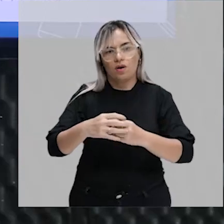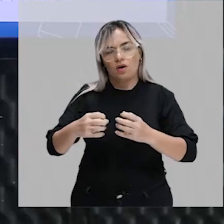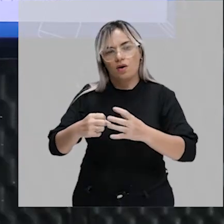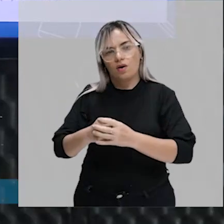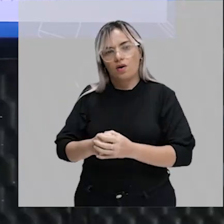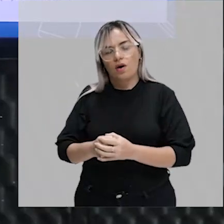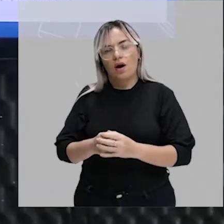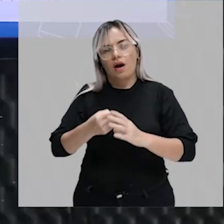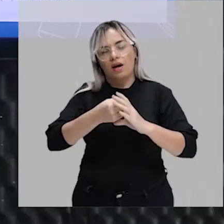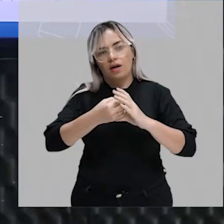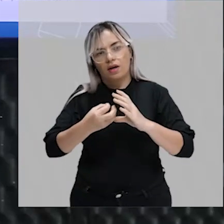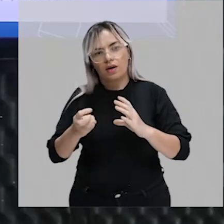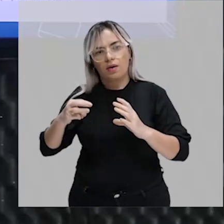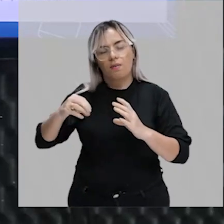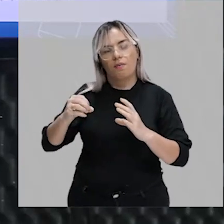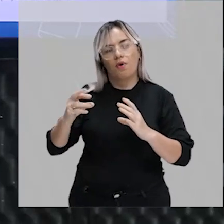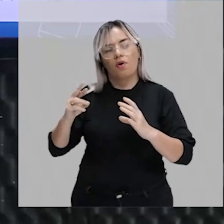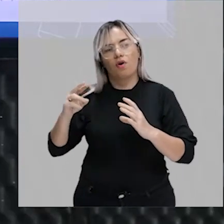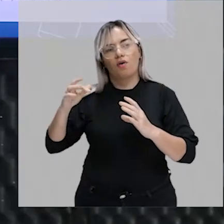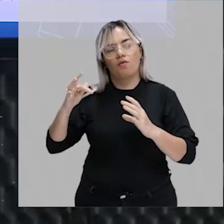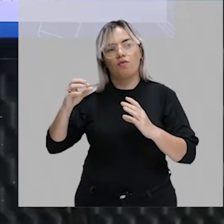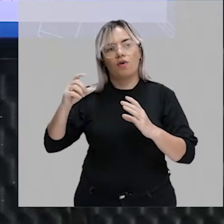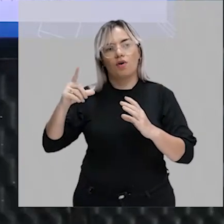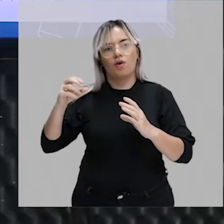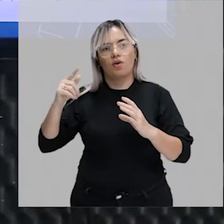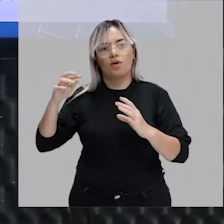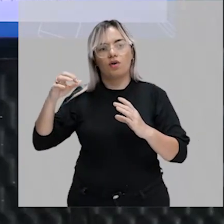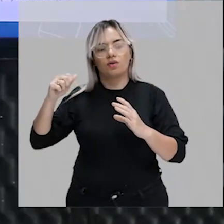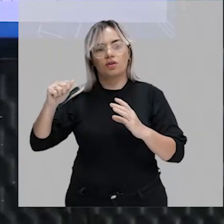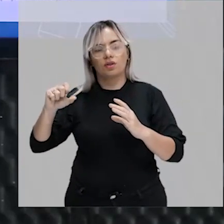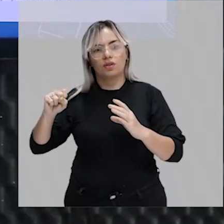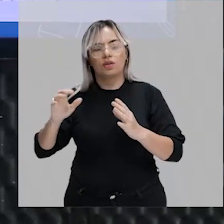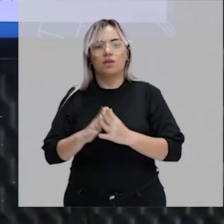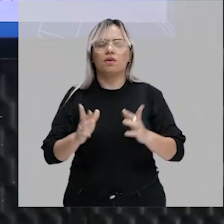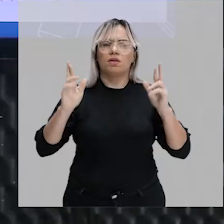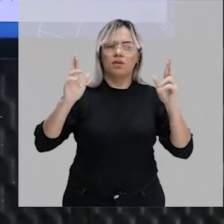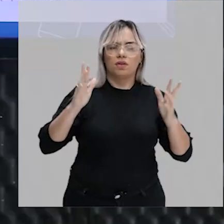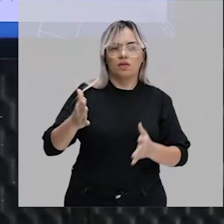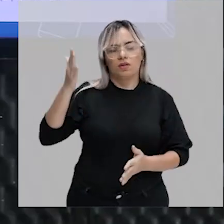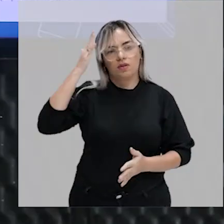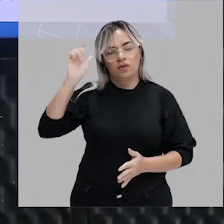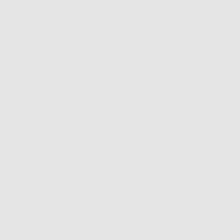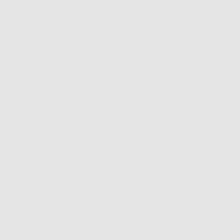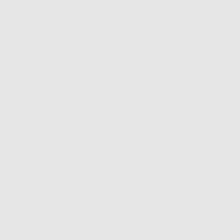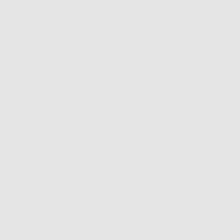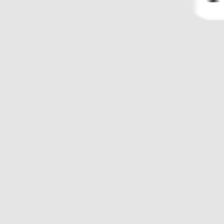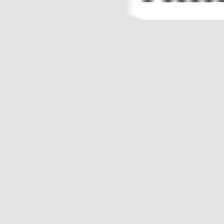espero que vocês tenham entendido e eu aguardo vocês na próxima aula. Até mais. Tchau, tchau.